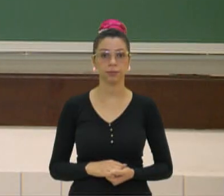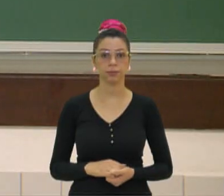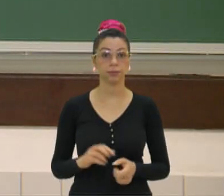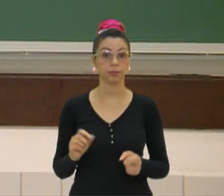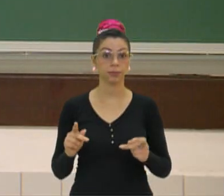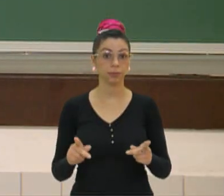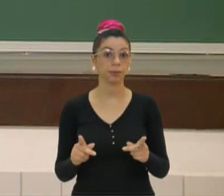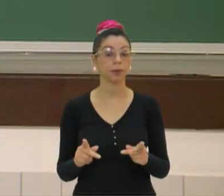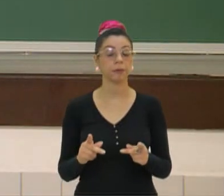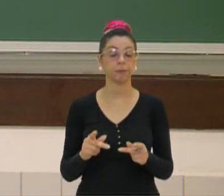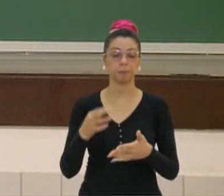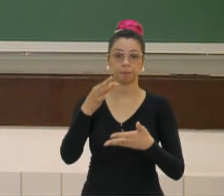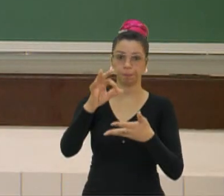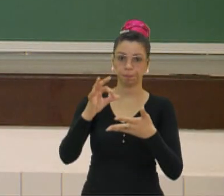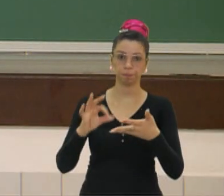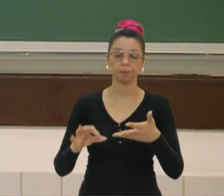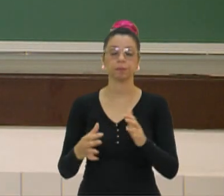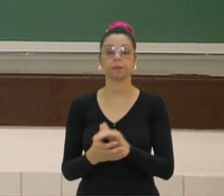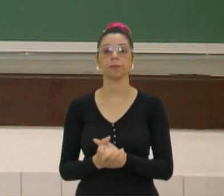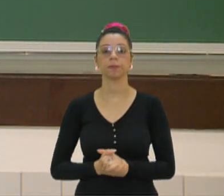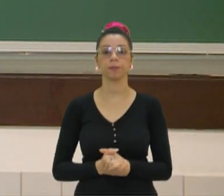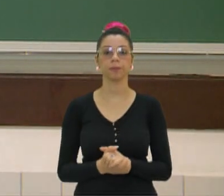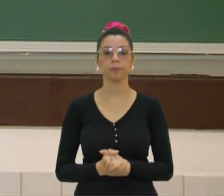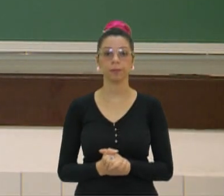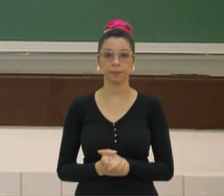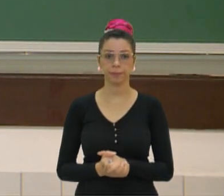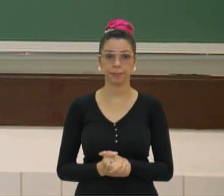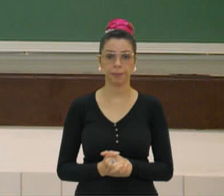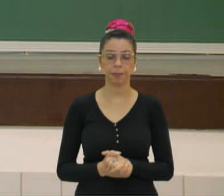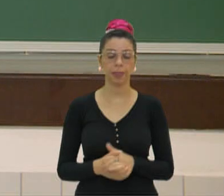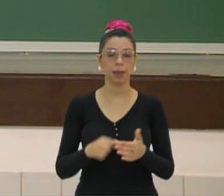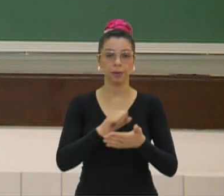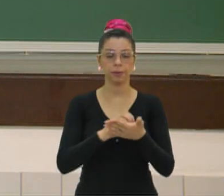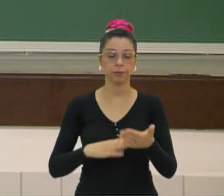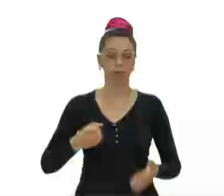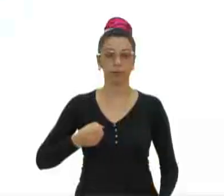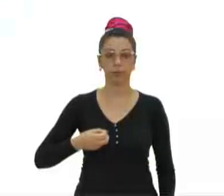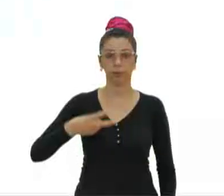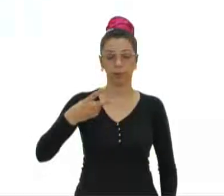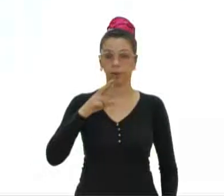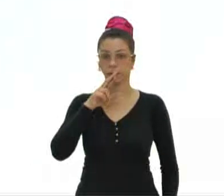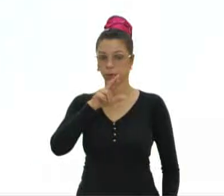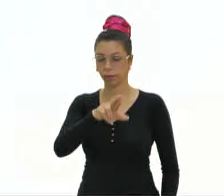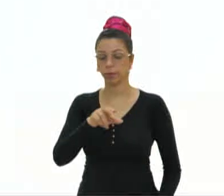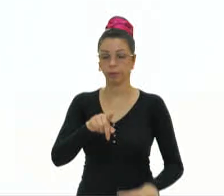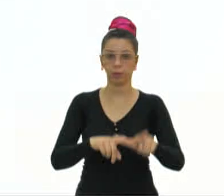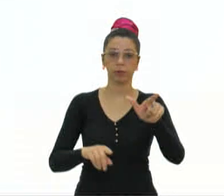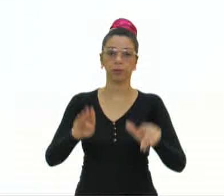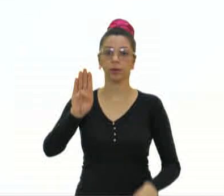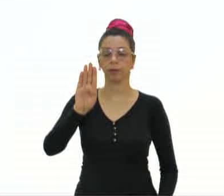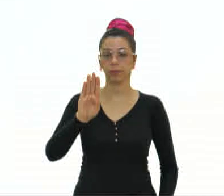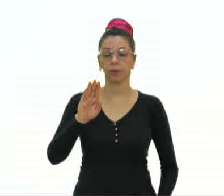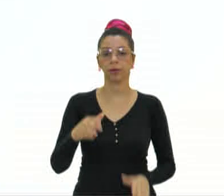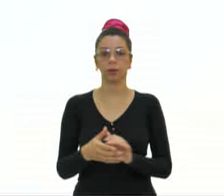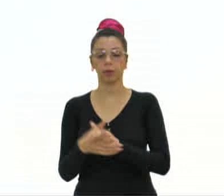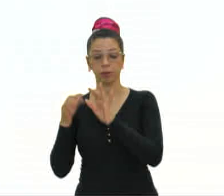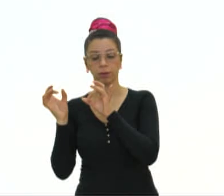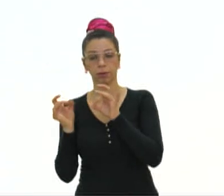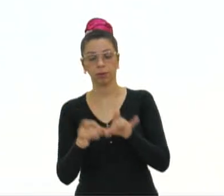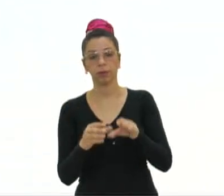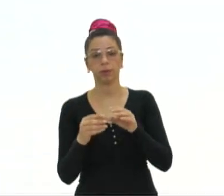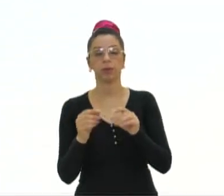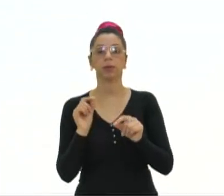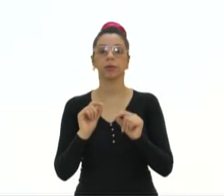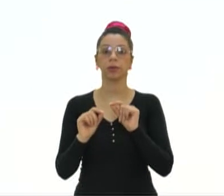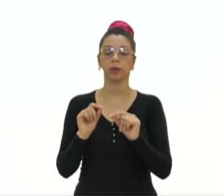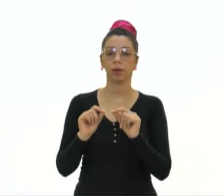Ok? Vamos à correção. A questão da atividade número 2, a resposta correta, a letra B, a exclusão do direito de voto